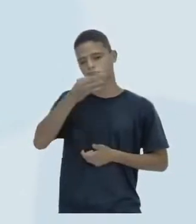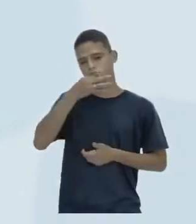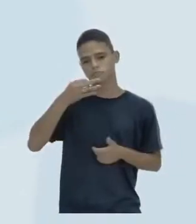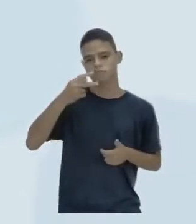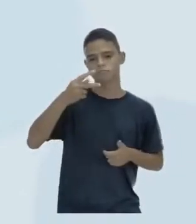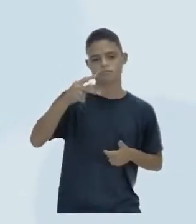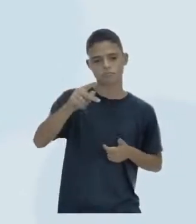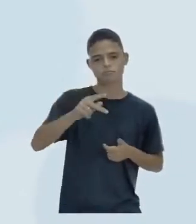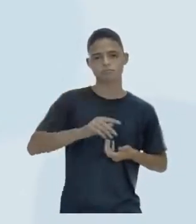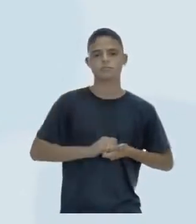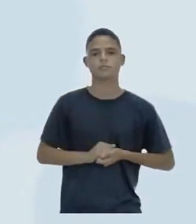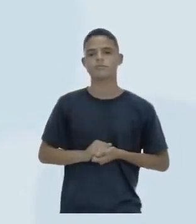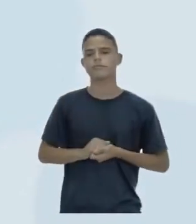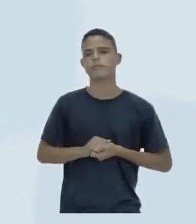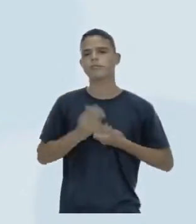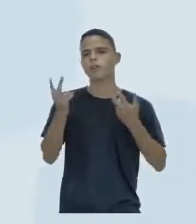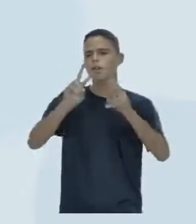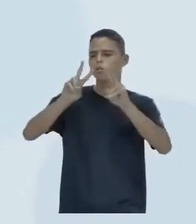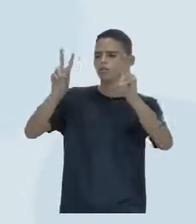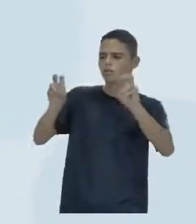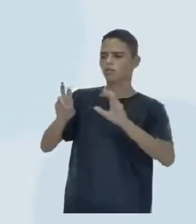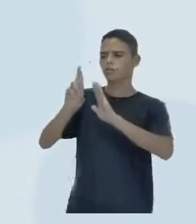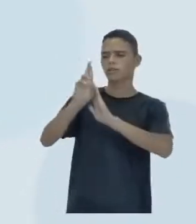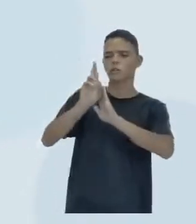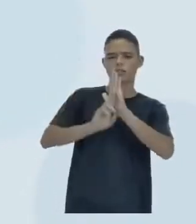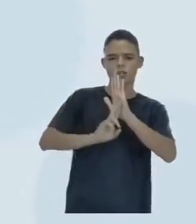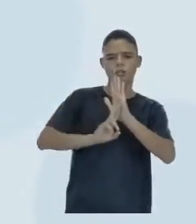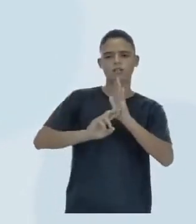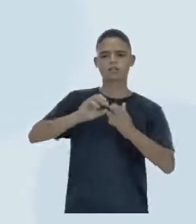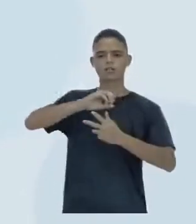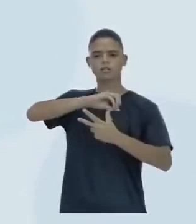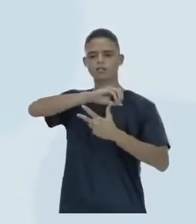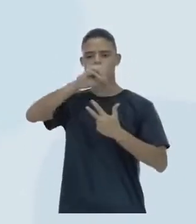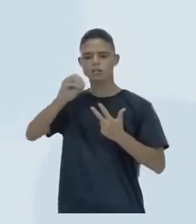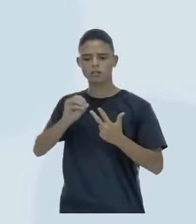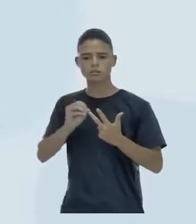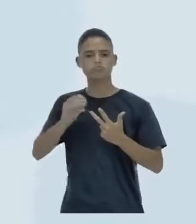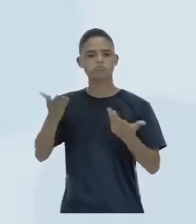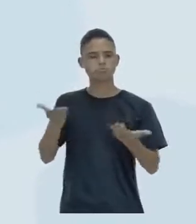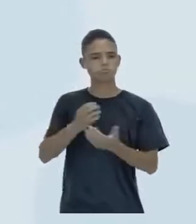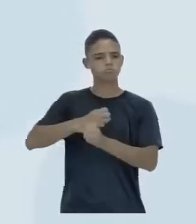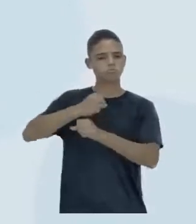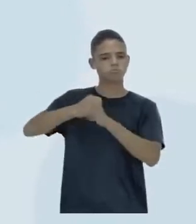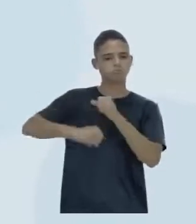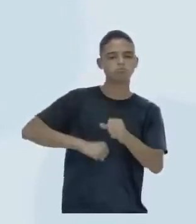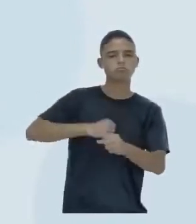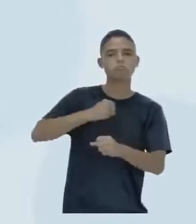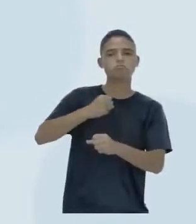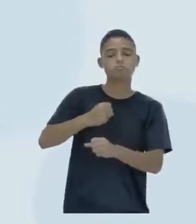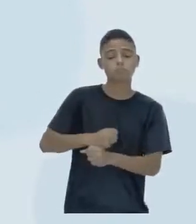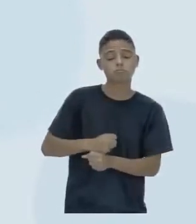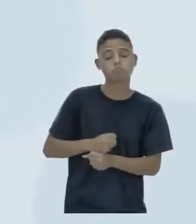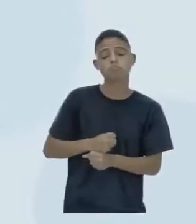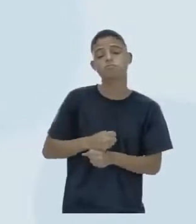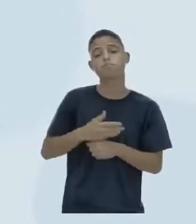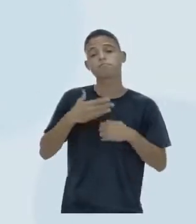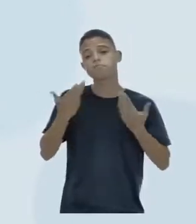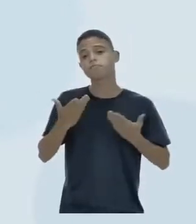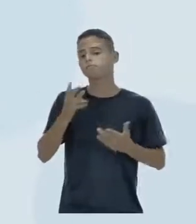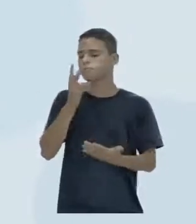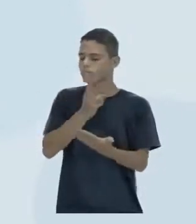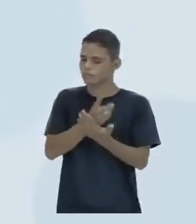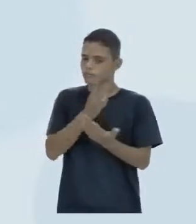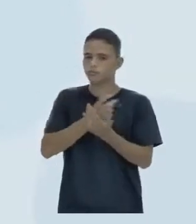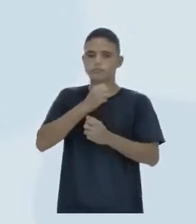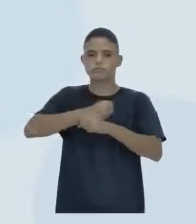opinião, qual será o tema da redação do Enem deste ano? Caso você não saiba, todo ano tem Enem e todo Enem tem